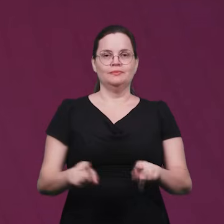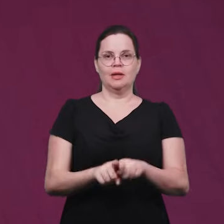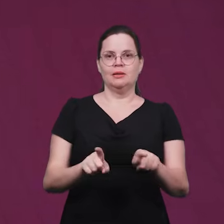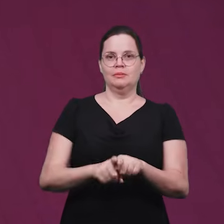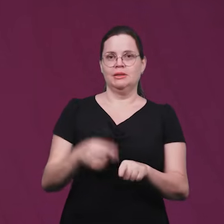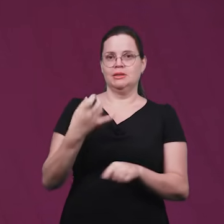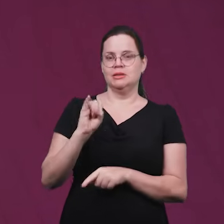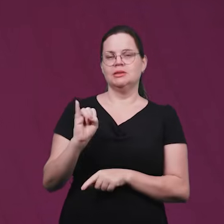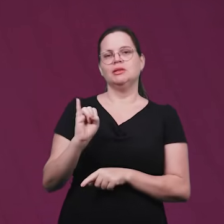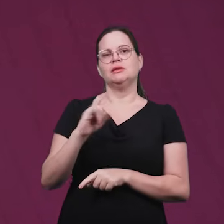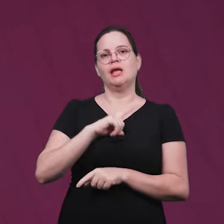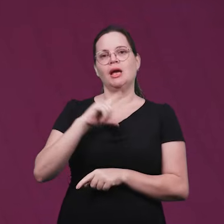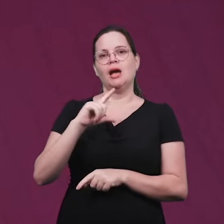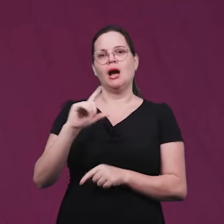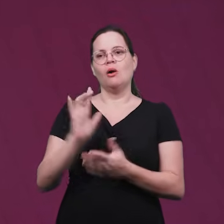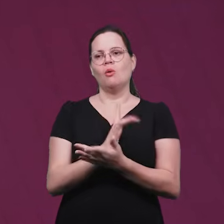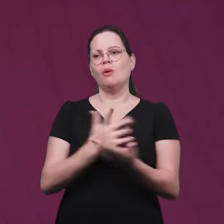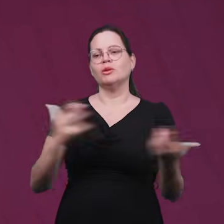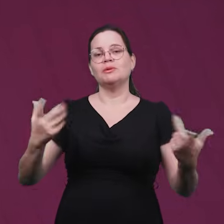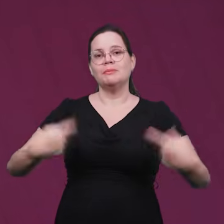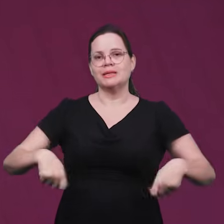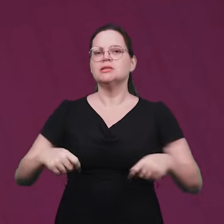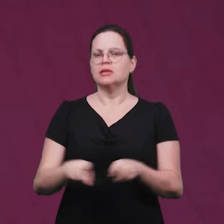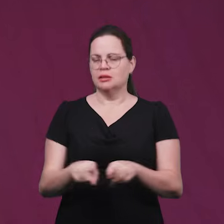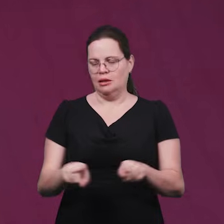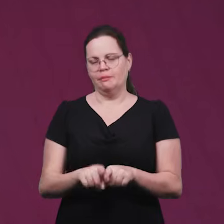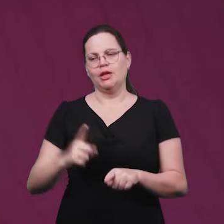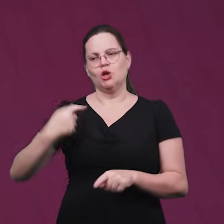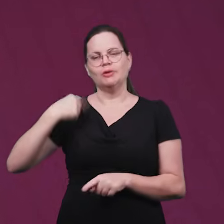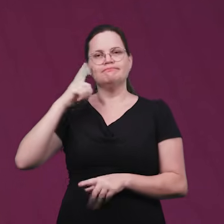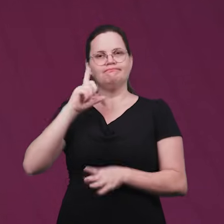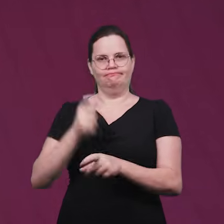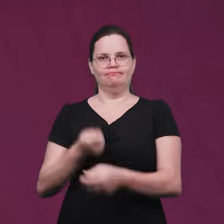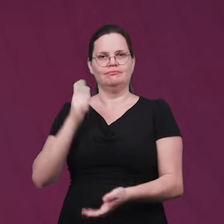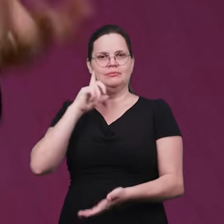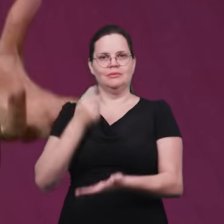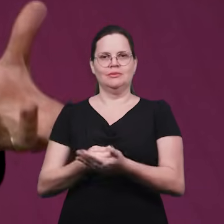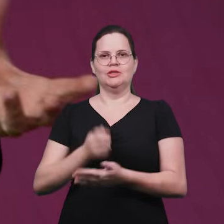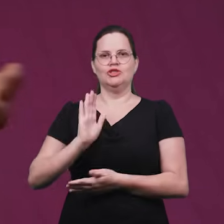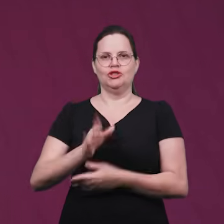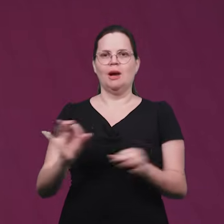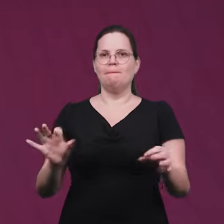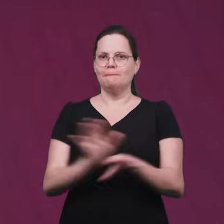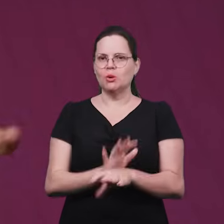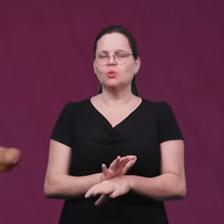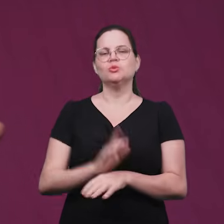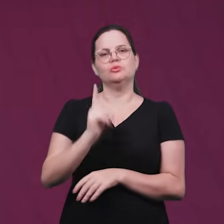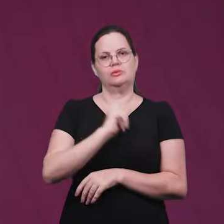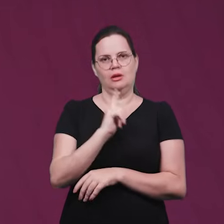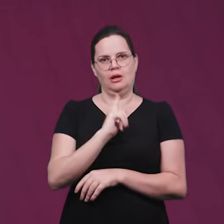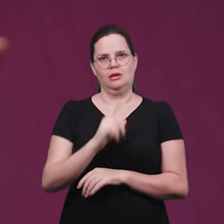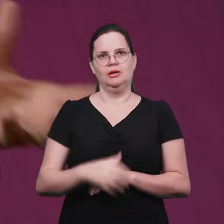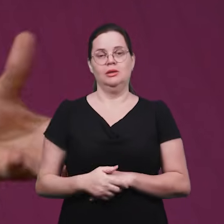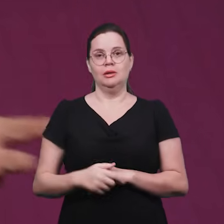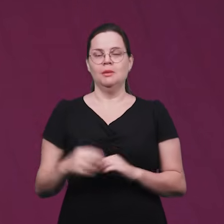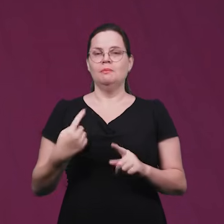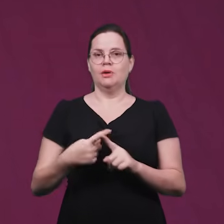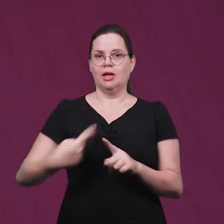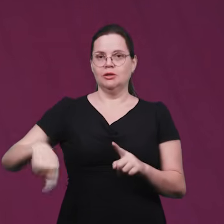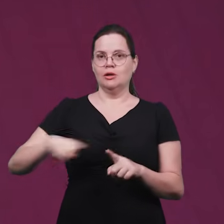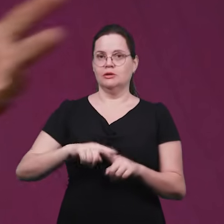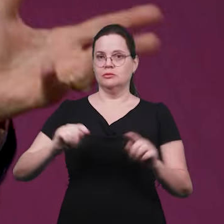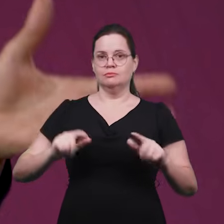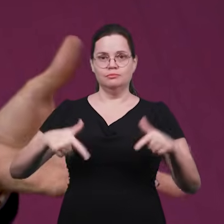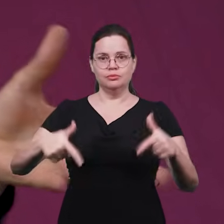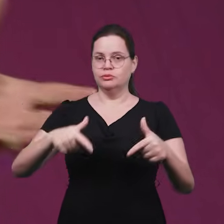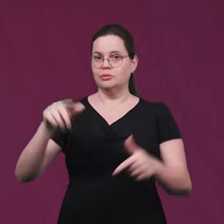que surjam com alguma semelhança e de maneira muito pronta, muito rápida,